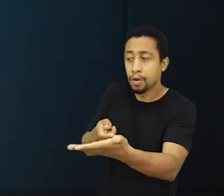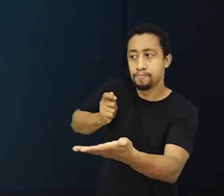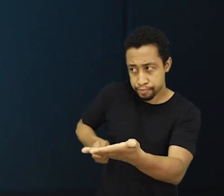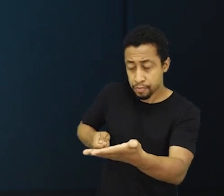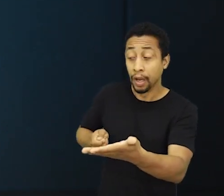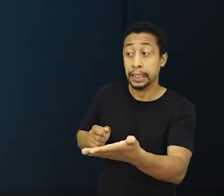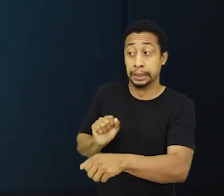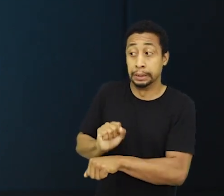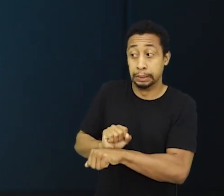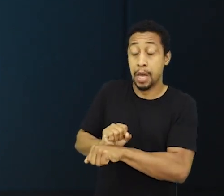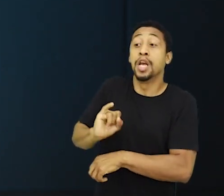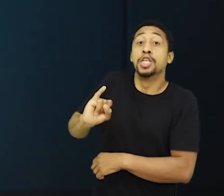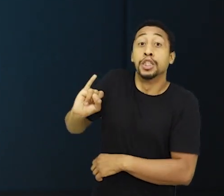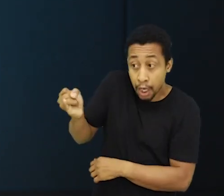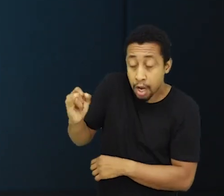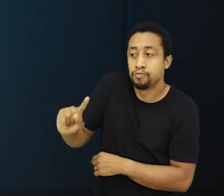tiver perdido a sua vigência.